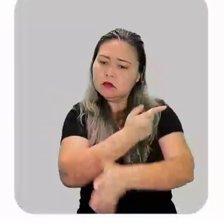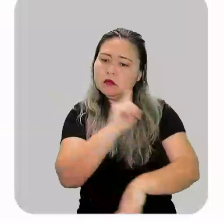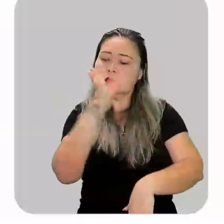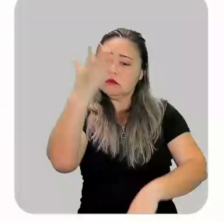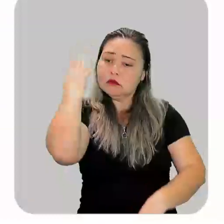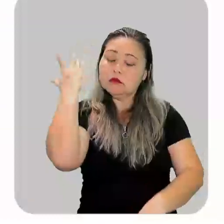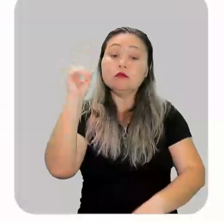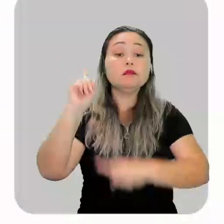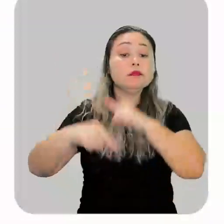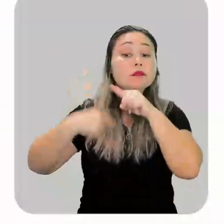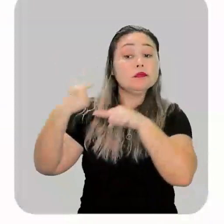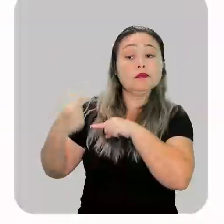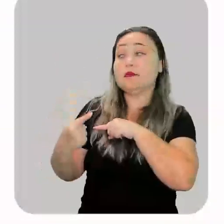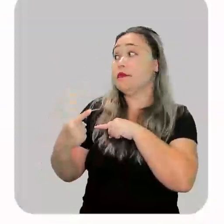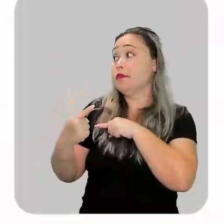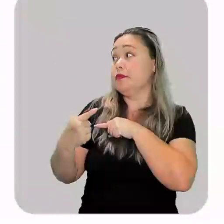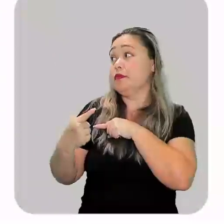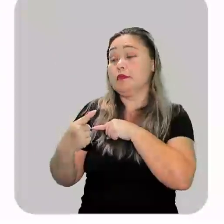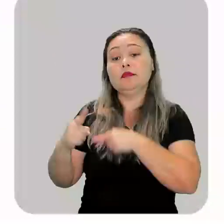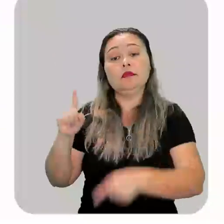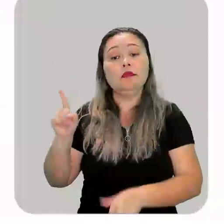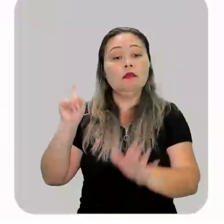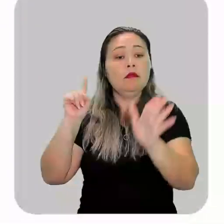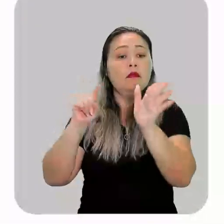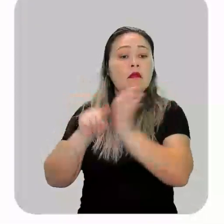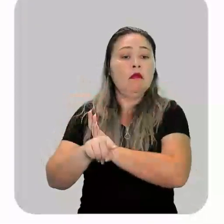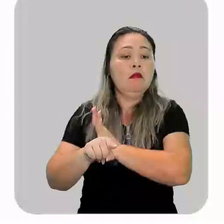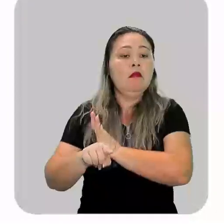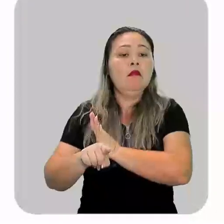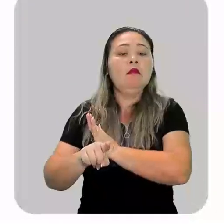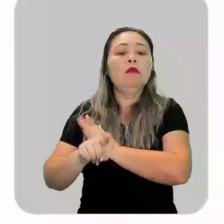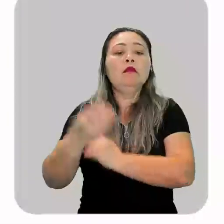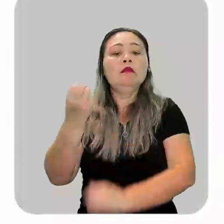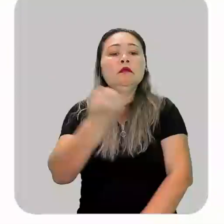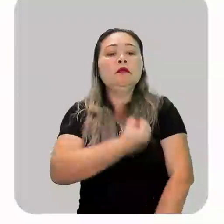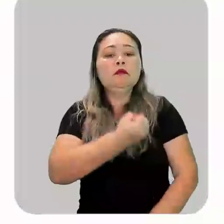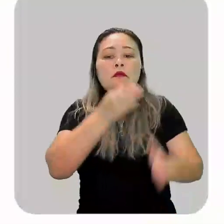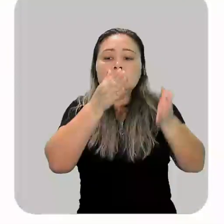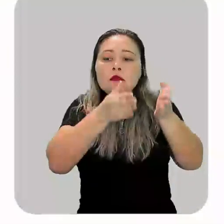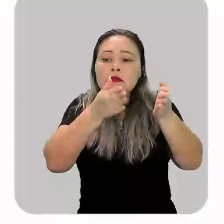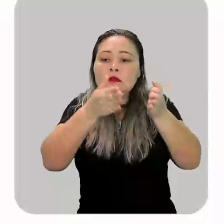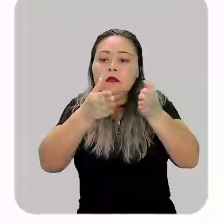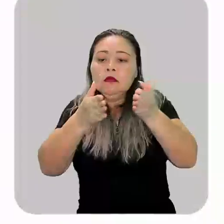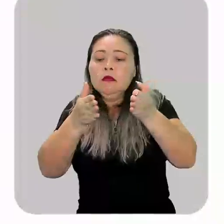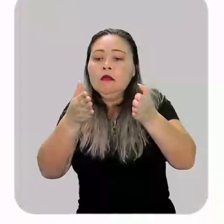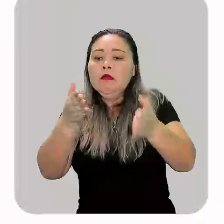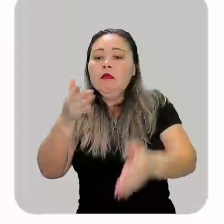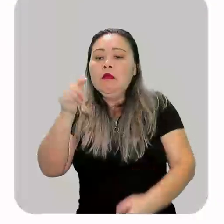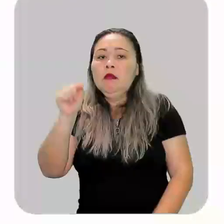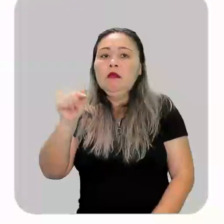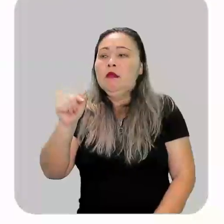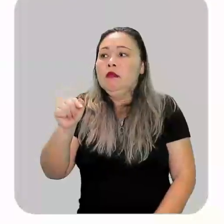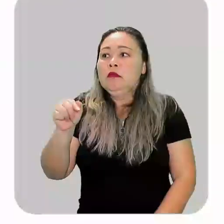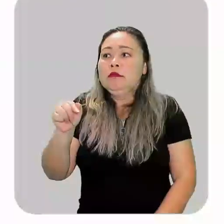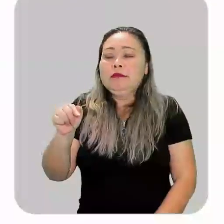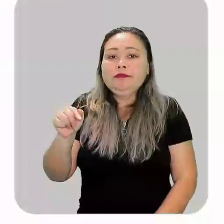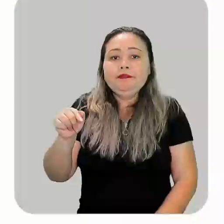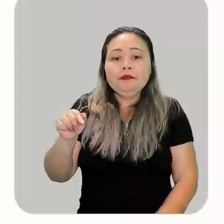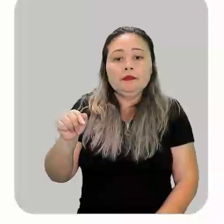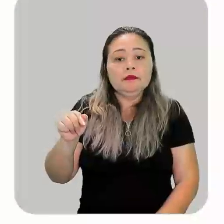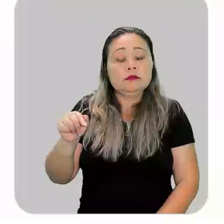aí. Depois vem a pergunta. O valor posicional do